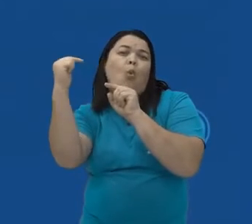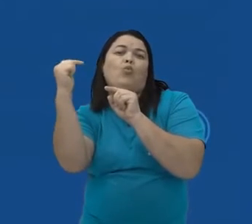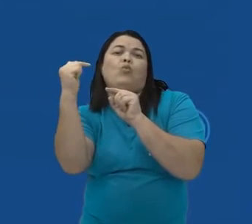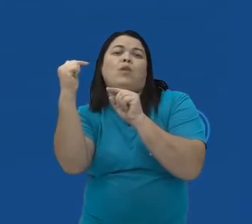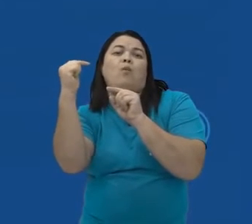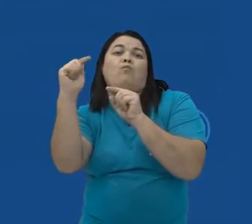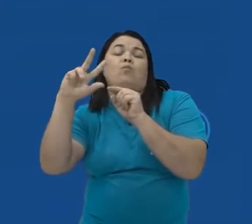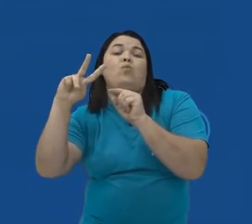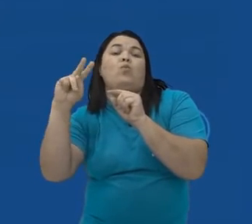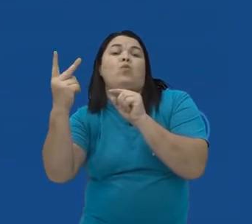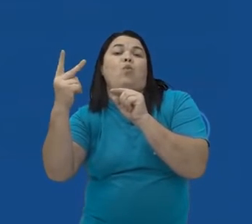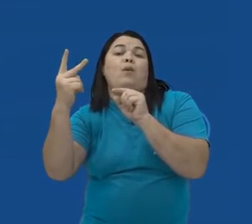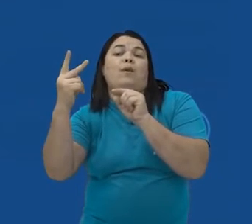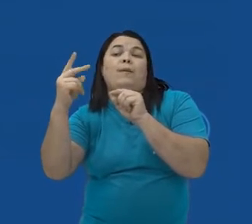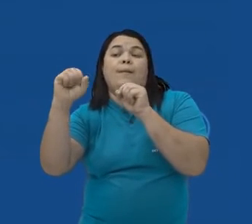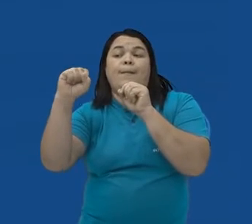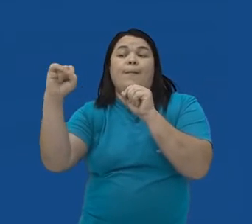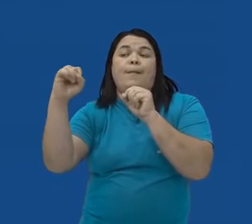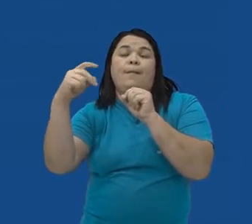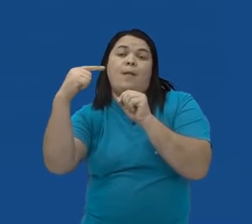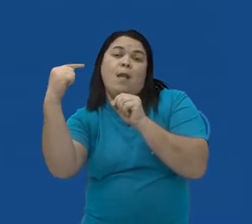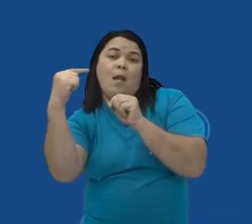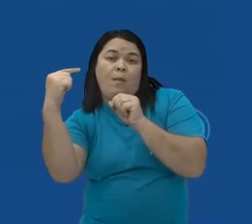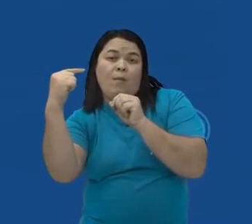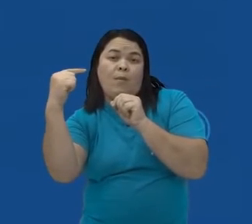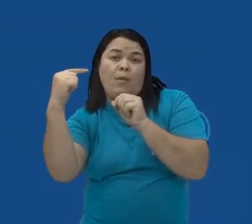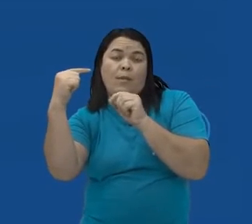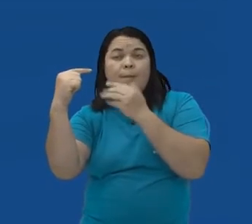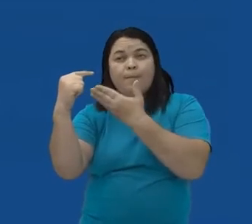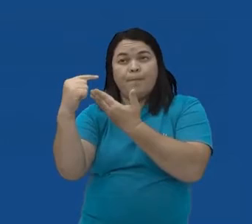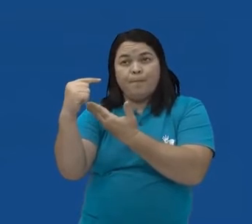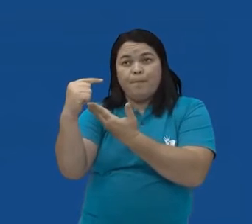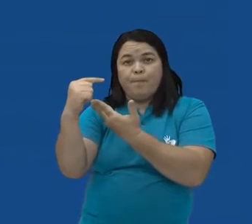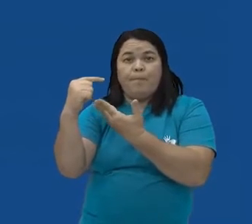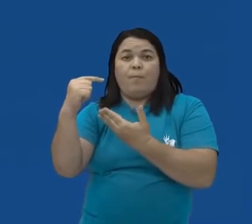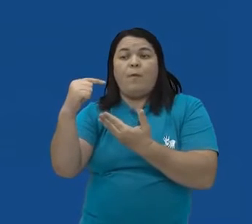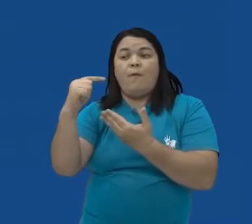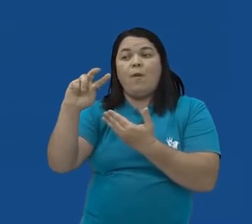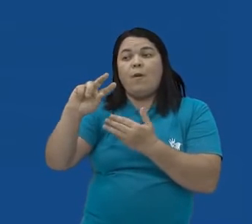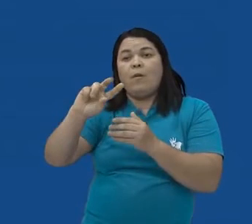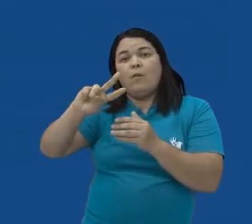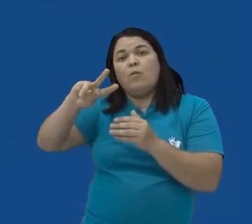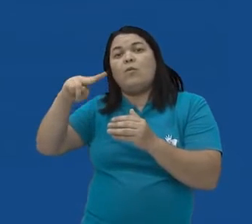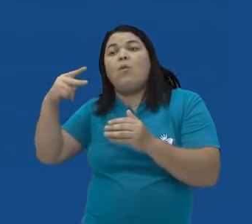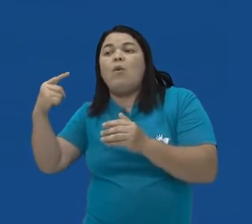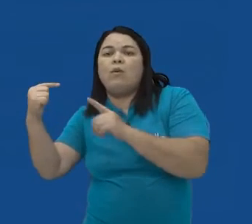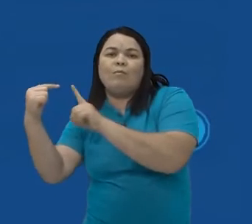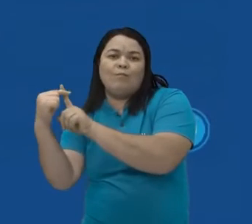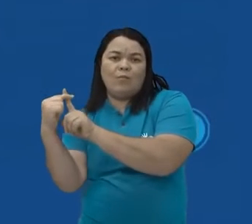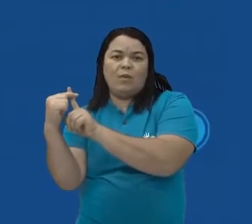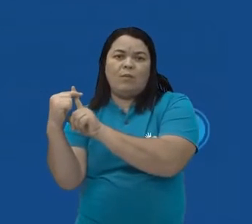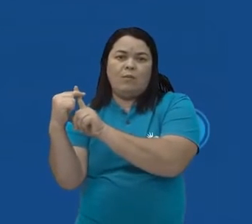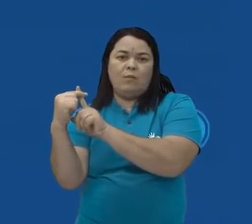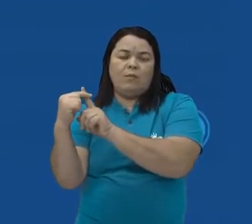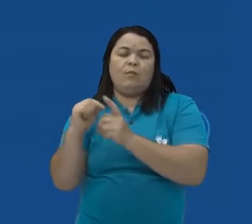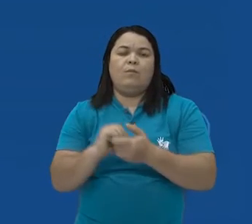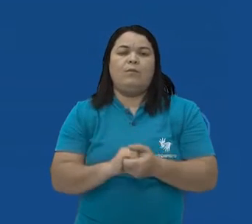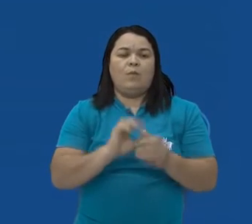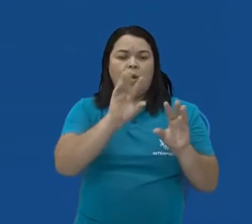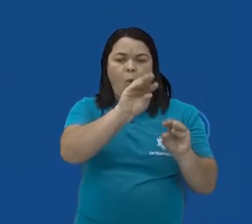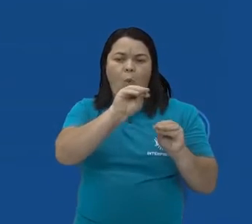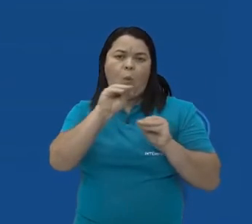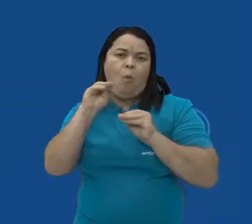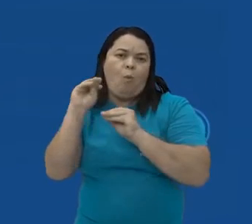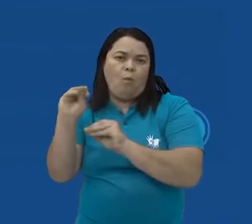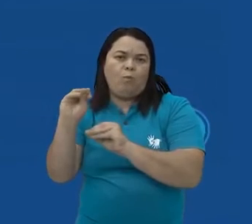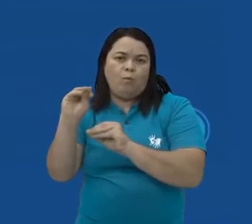do expoente. Logo, então, esse expoente que aqui é negativo passará a ser positivo. E aí nós